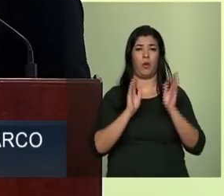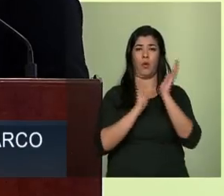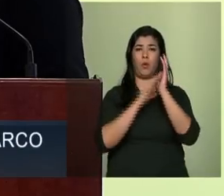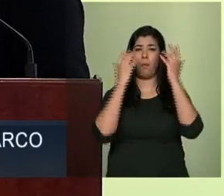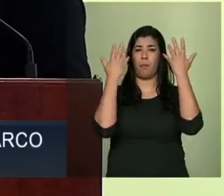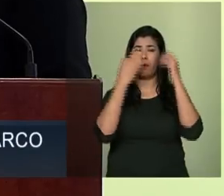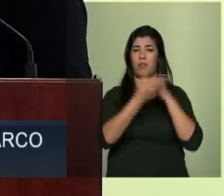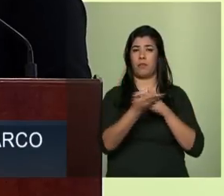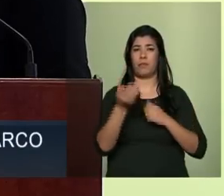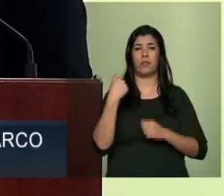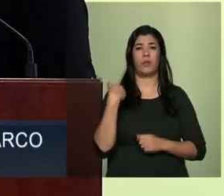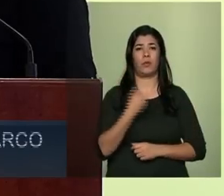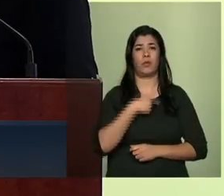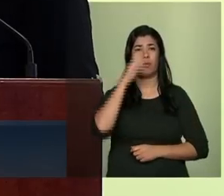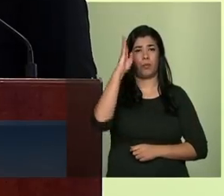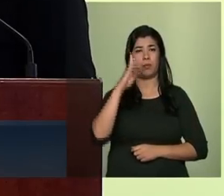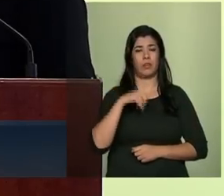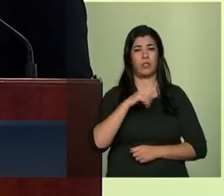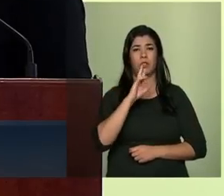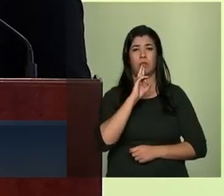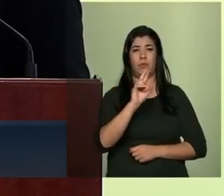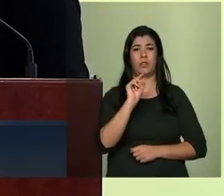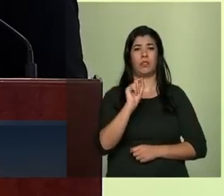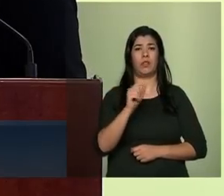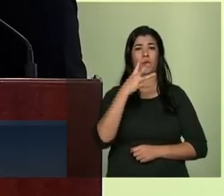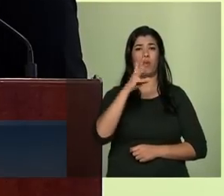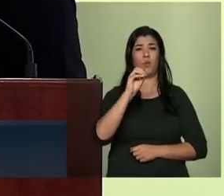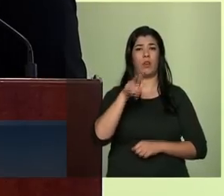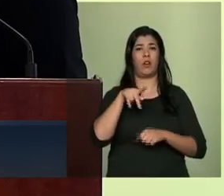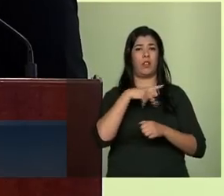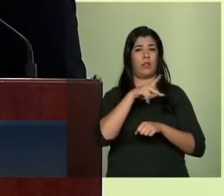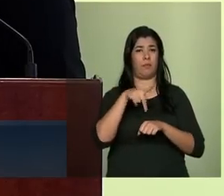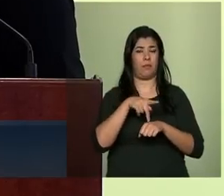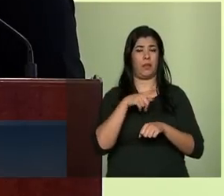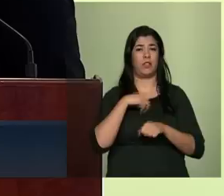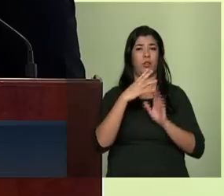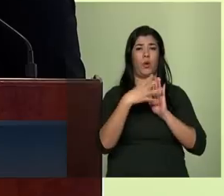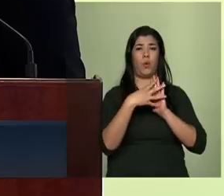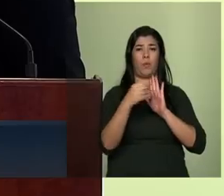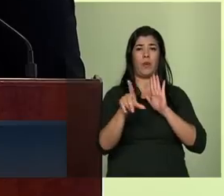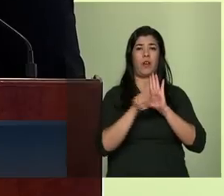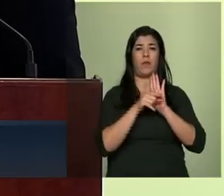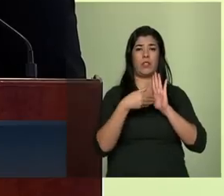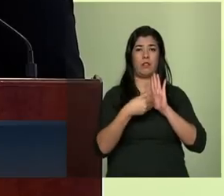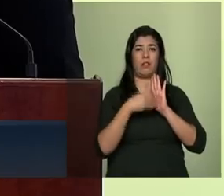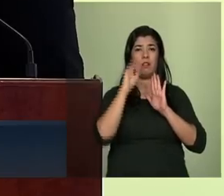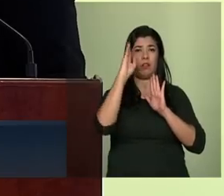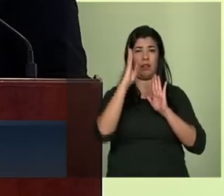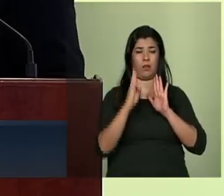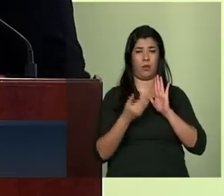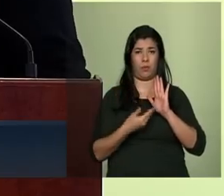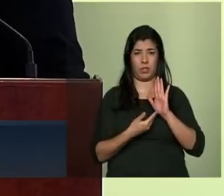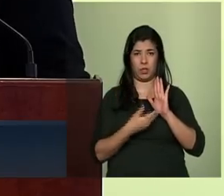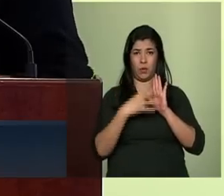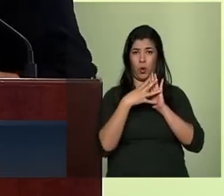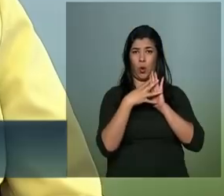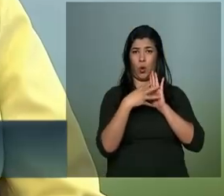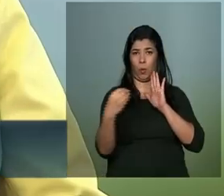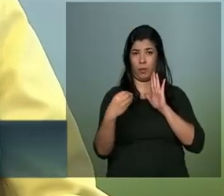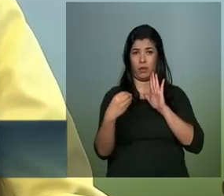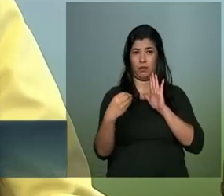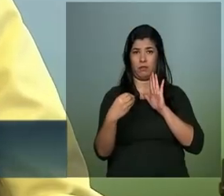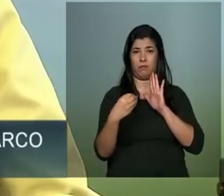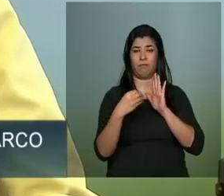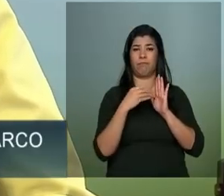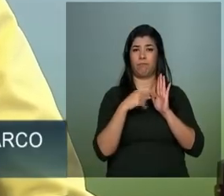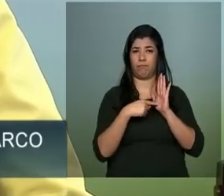e dizendo que cerca de quase 40 países estão copiando a lei brasileira. Cópia, todo mundo pegou a sua